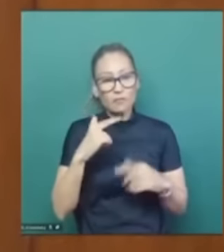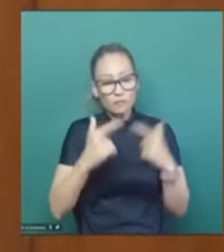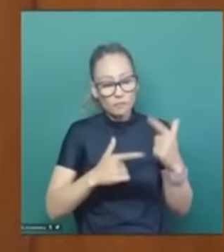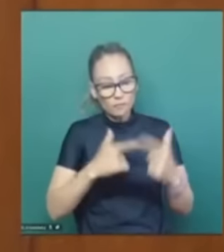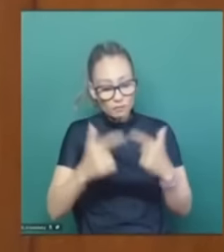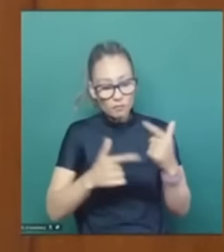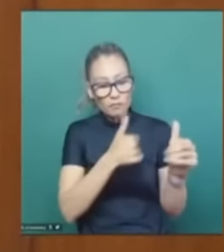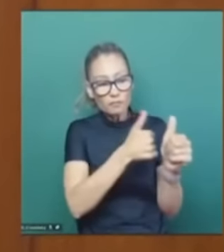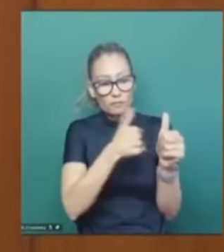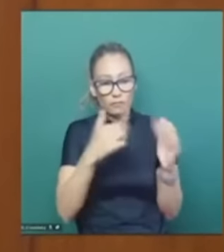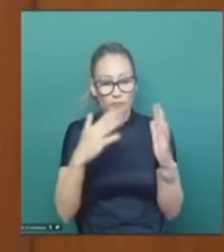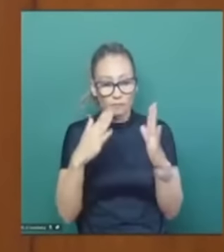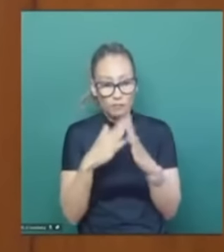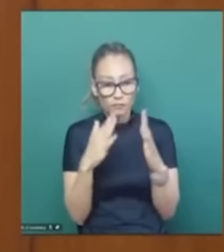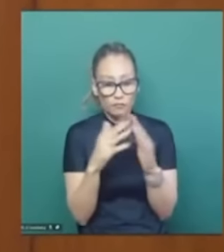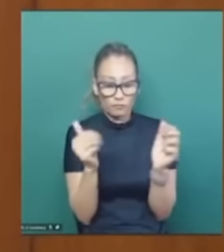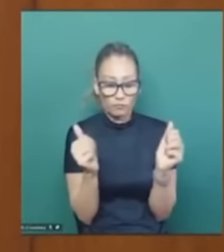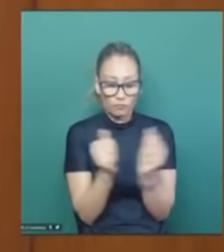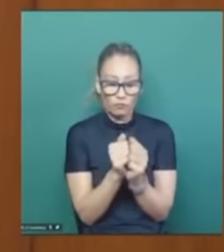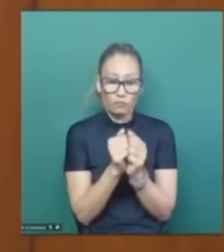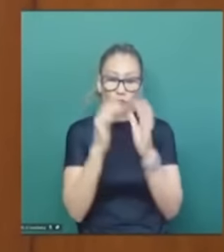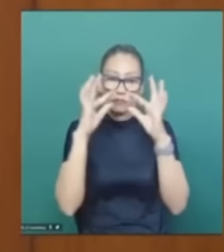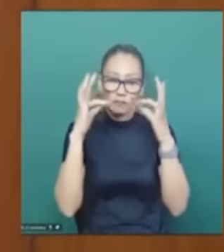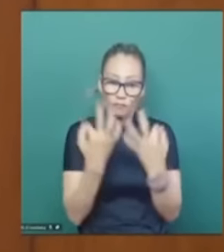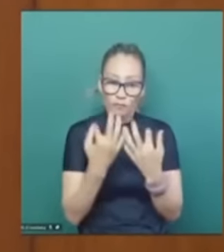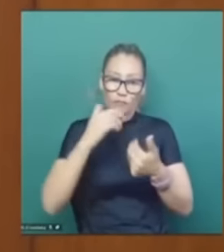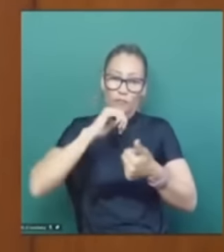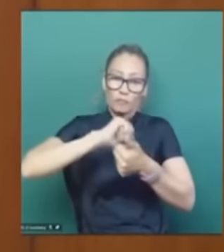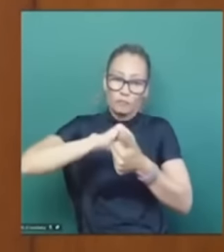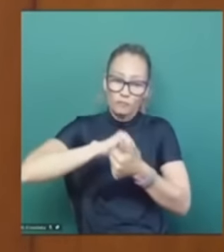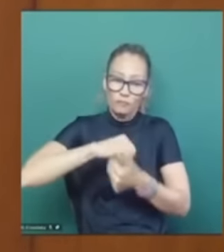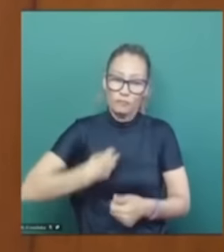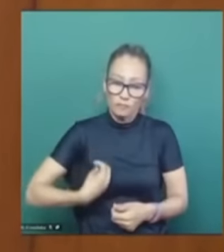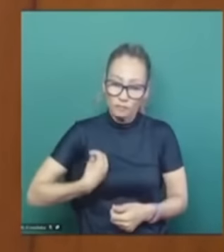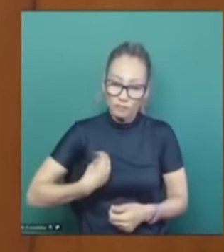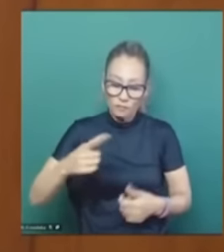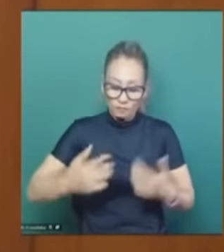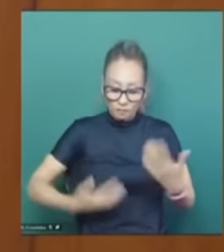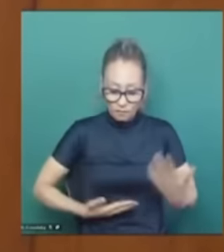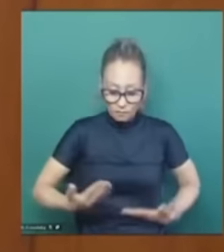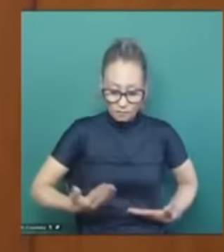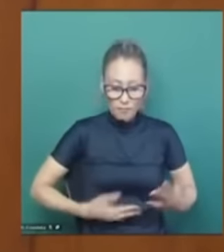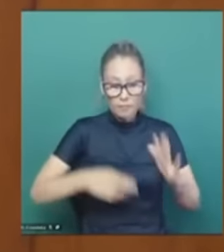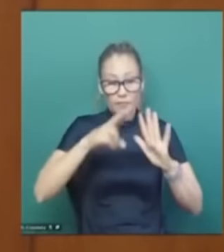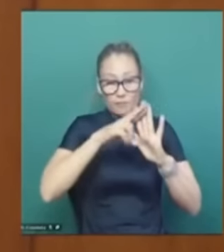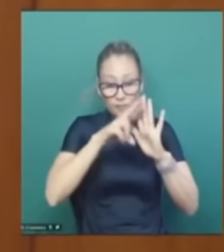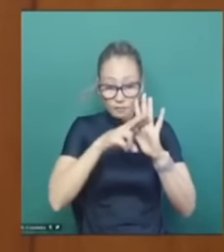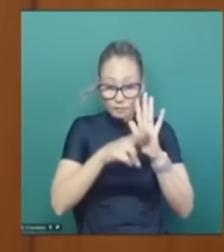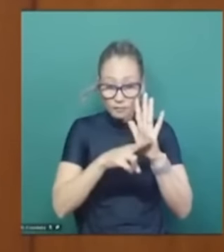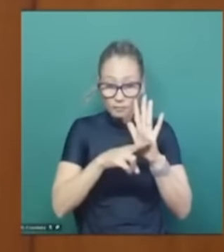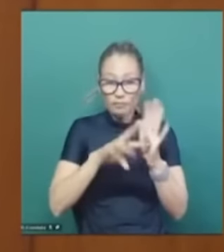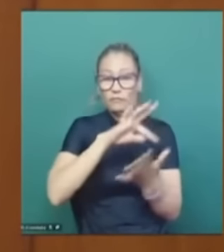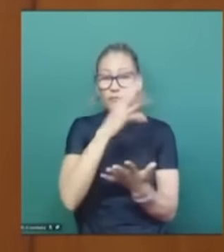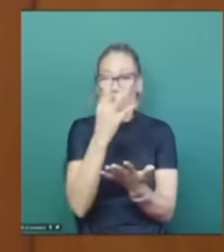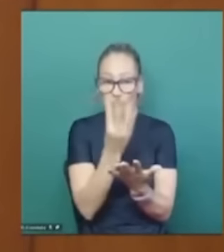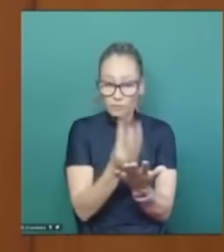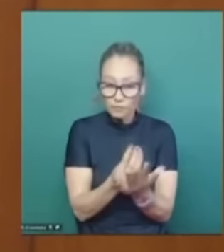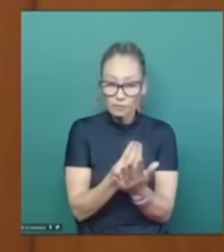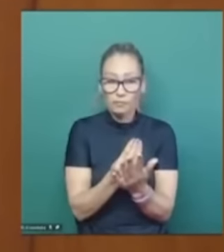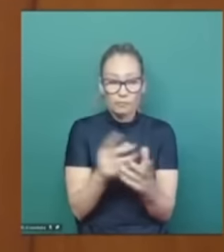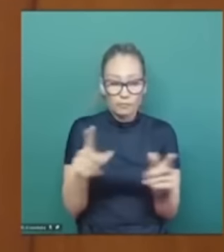com seus familiares. Isso é qualidade de vida, isso é emprego, isso é receita para a cidade de São Paulo e é isso que a gente busca. O ponto que eu quero